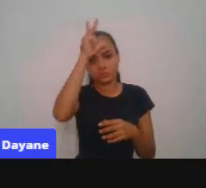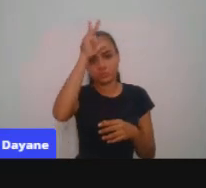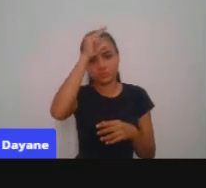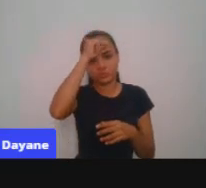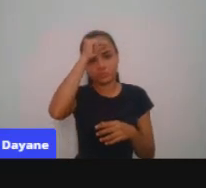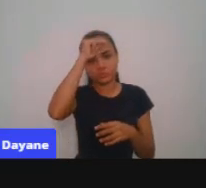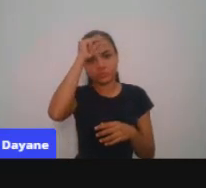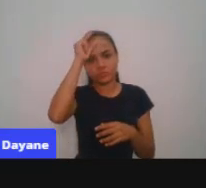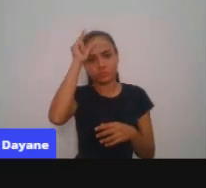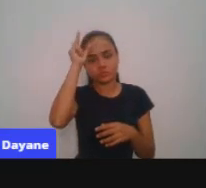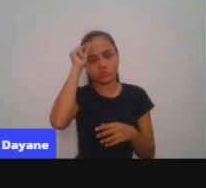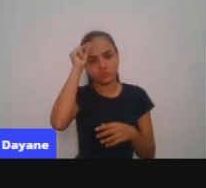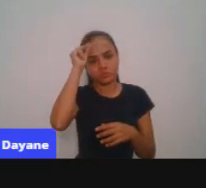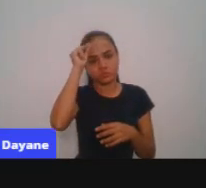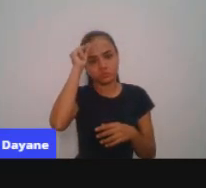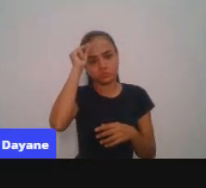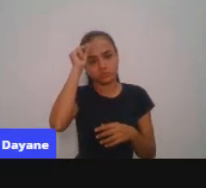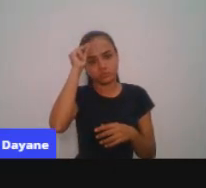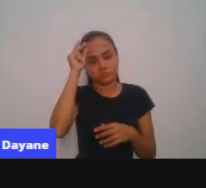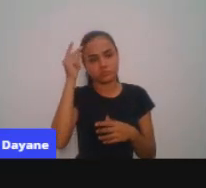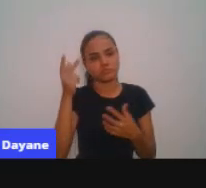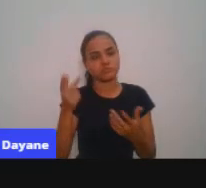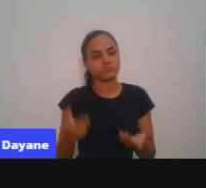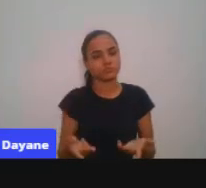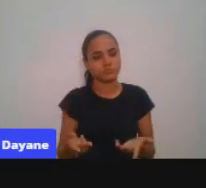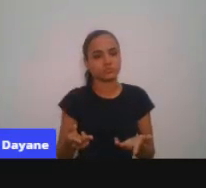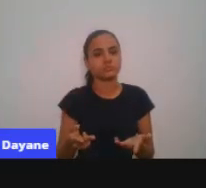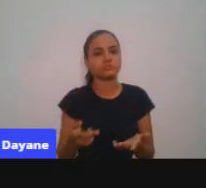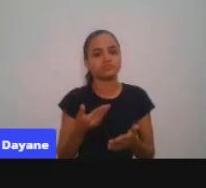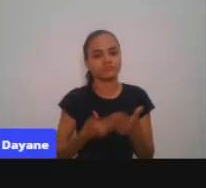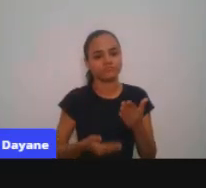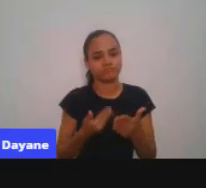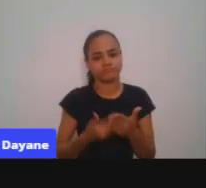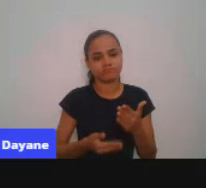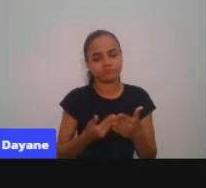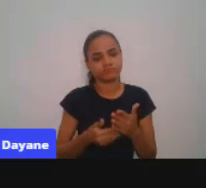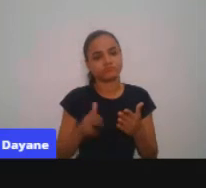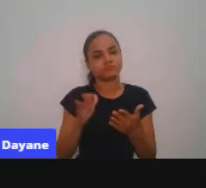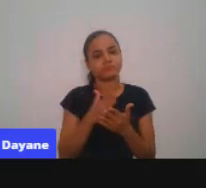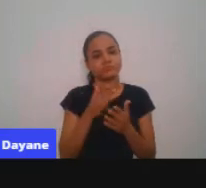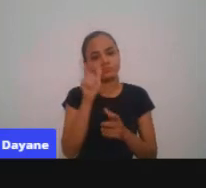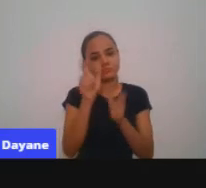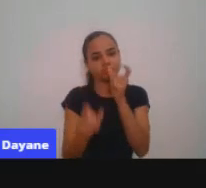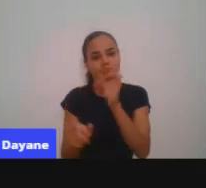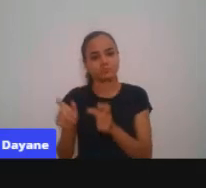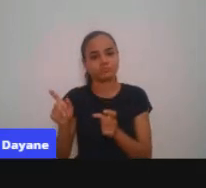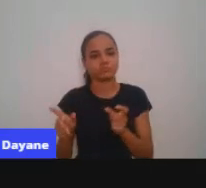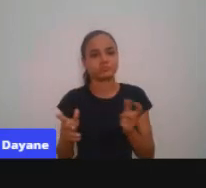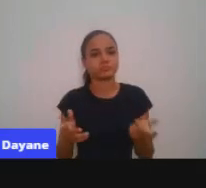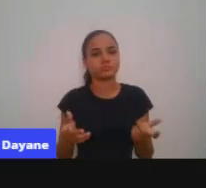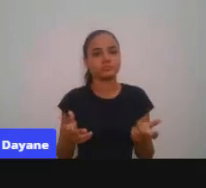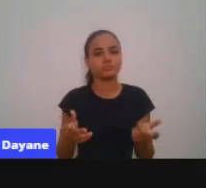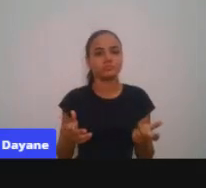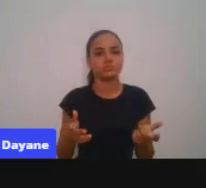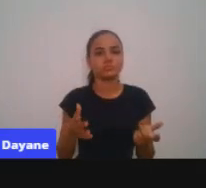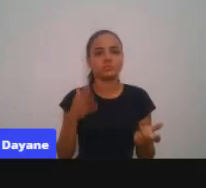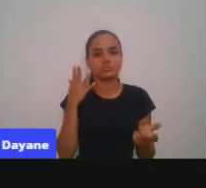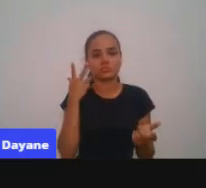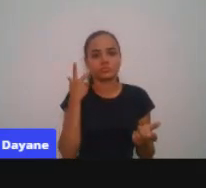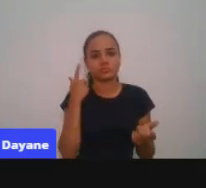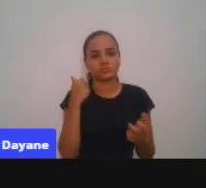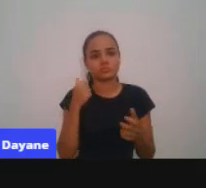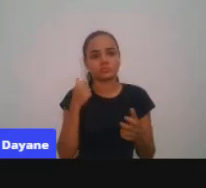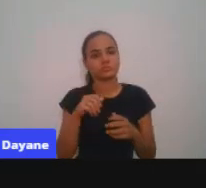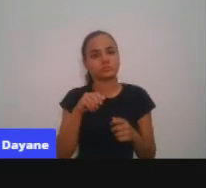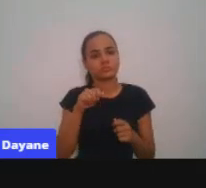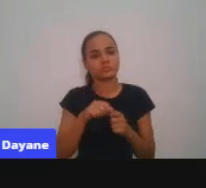precisa ter esse olhar, ter essa escuta para o nosso colega, para as famílias. Então, uma criança que sempre faz todas as atividades, de repente ela parou de fazer, por